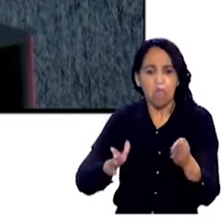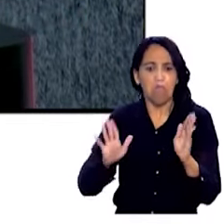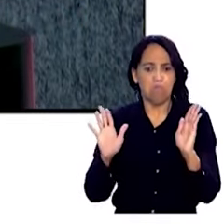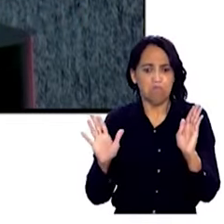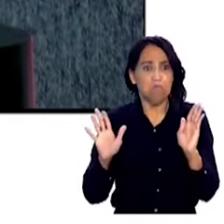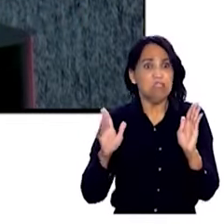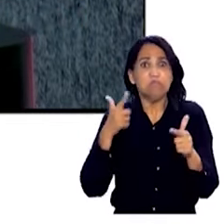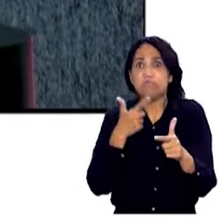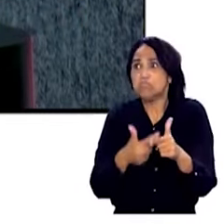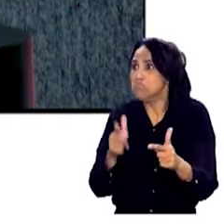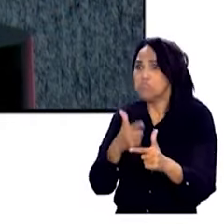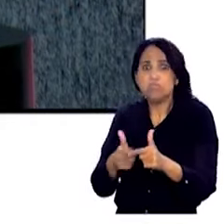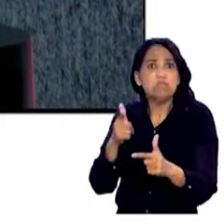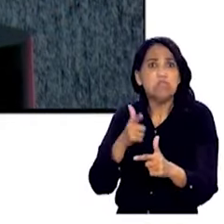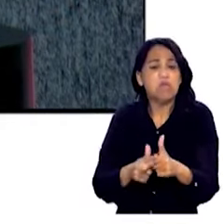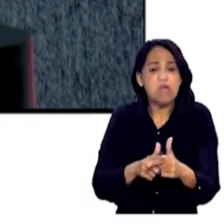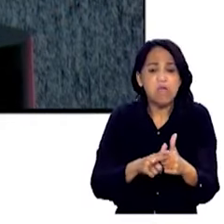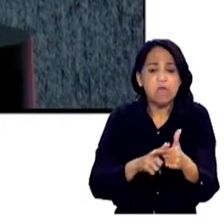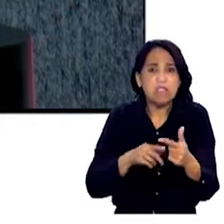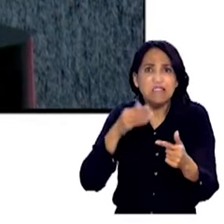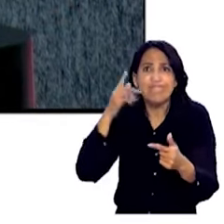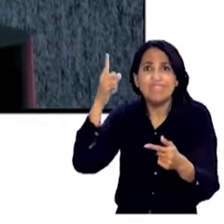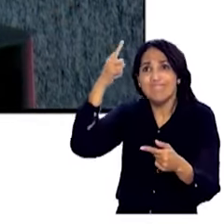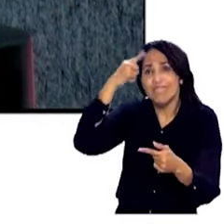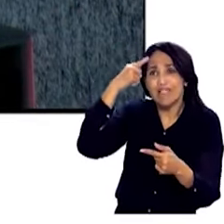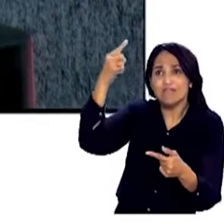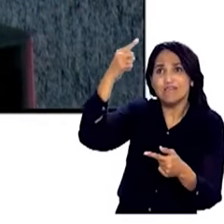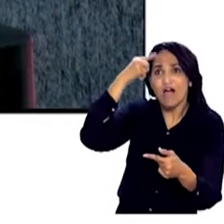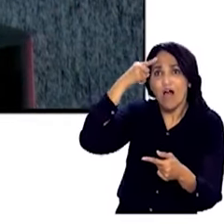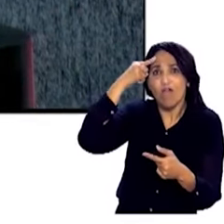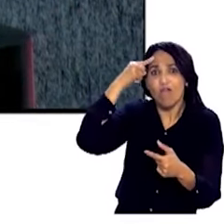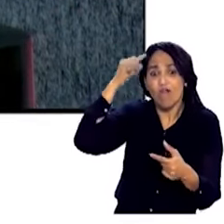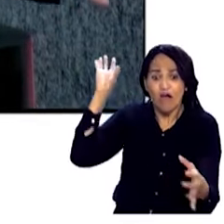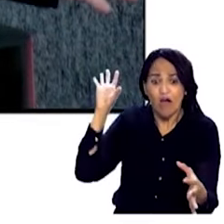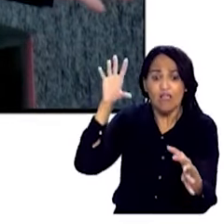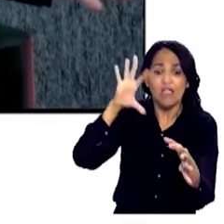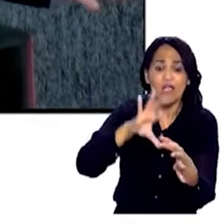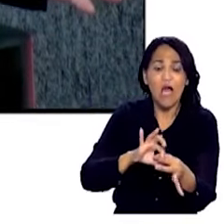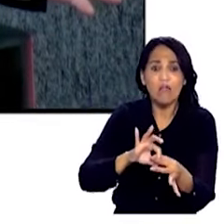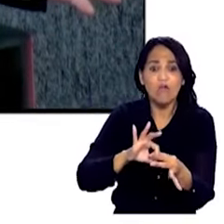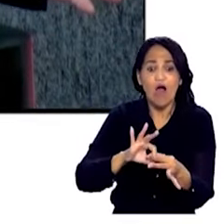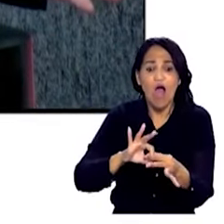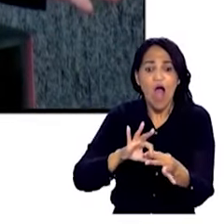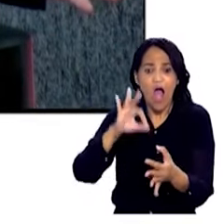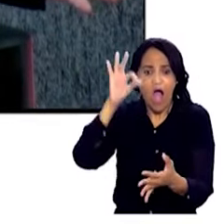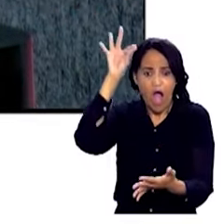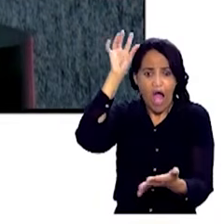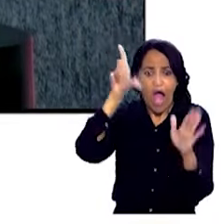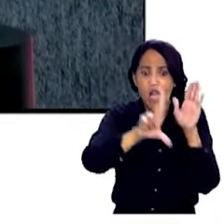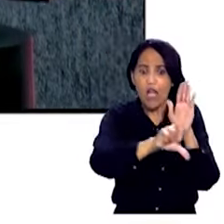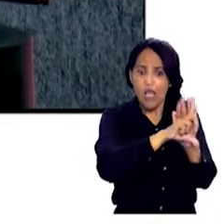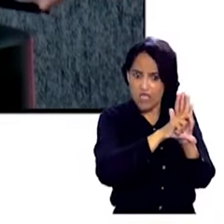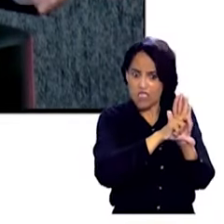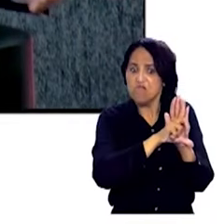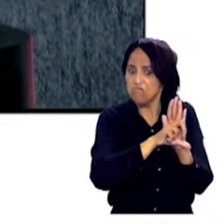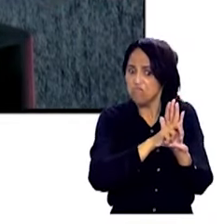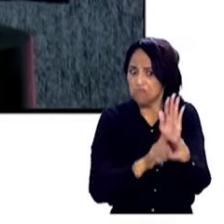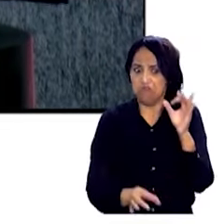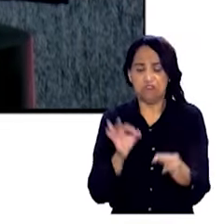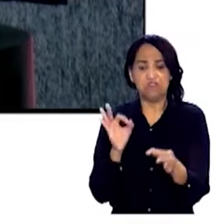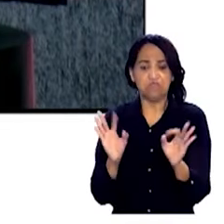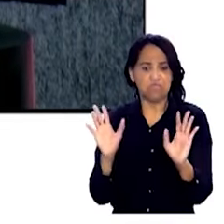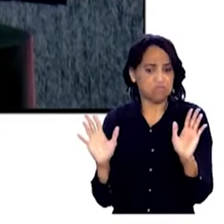imaginava como um problema ligado a ao ao ordenamento jurídico como um todo faz